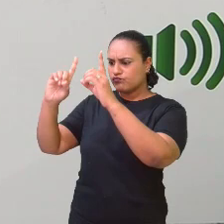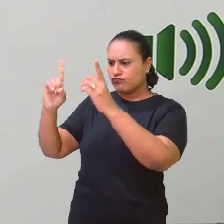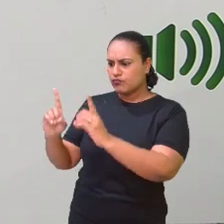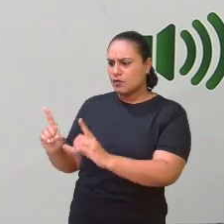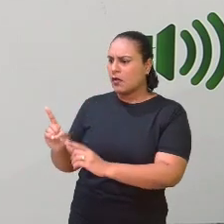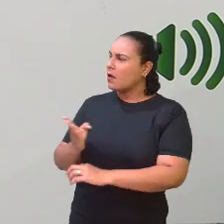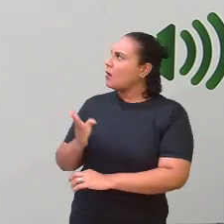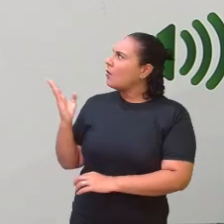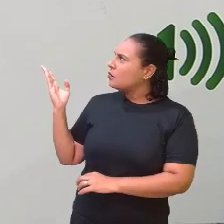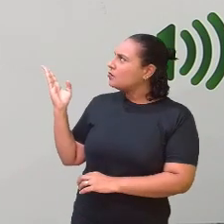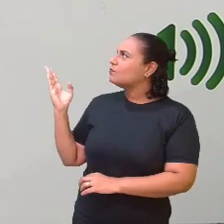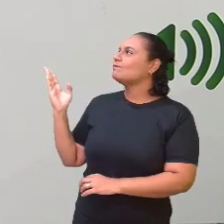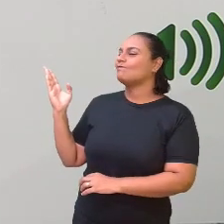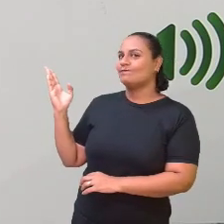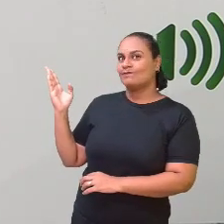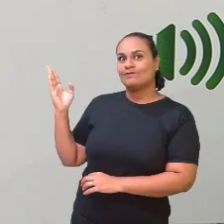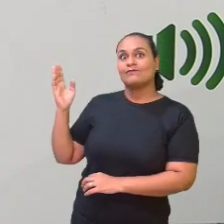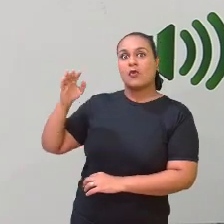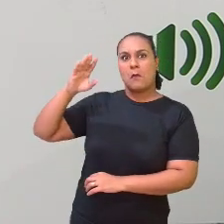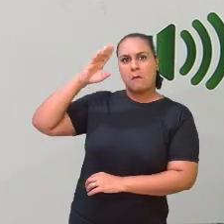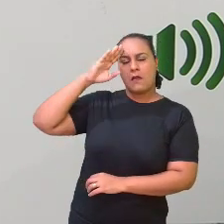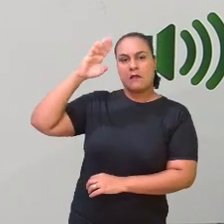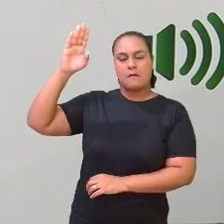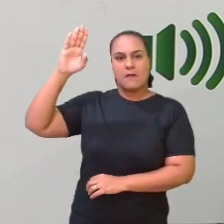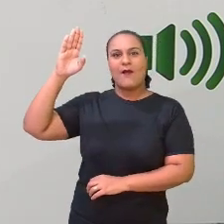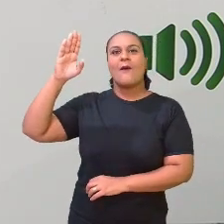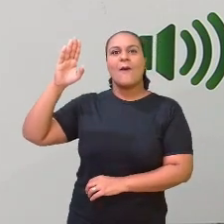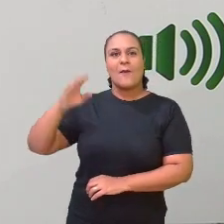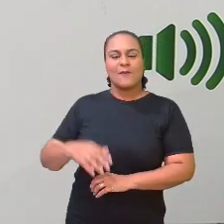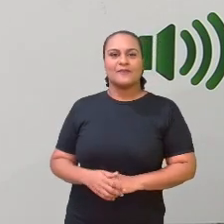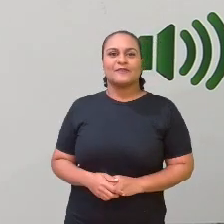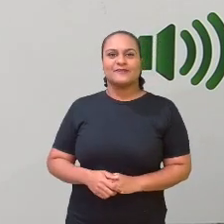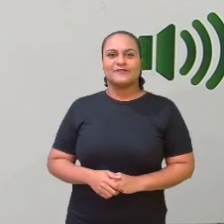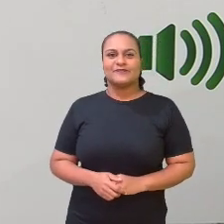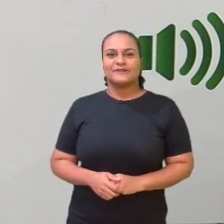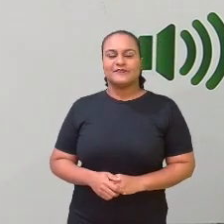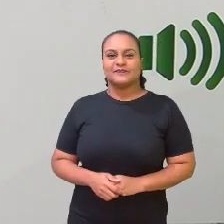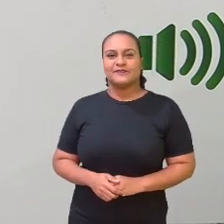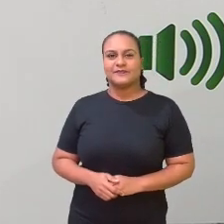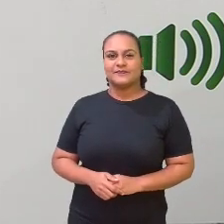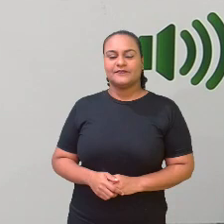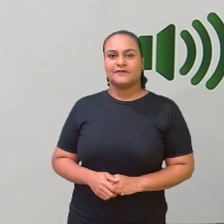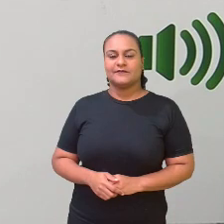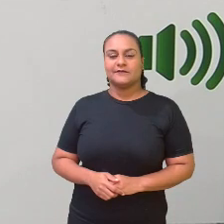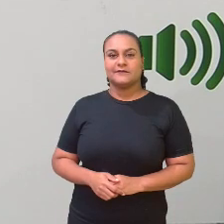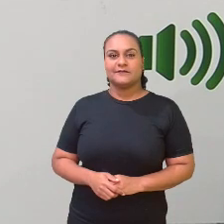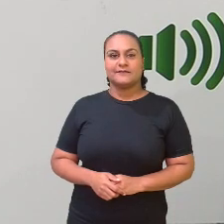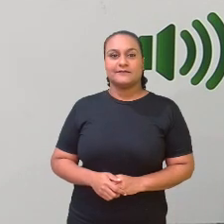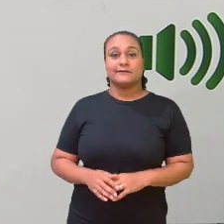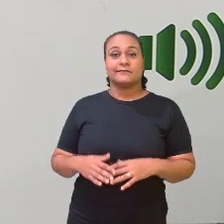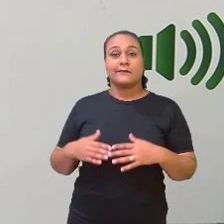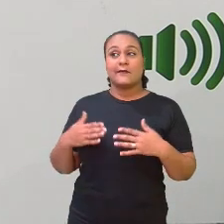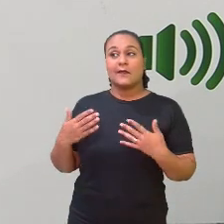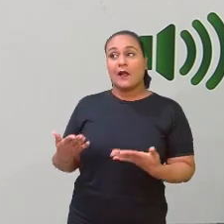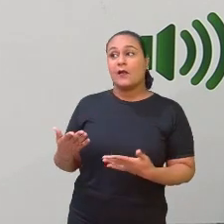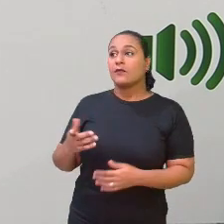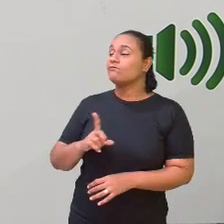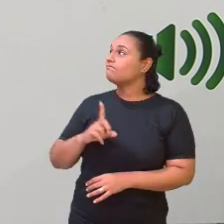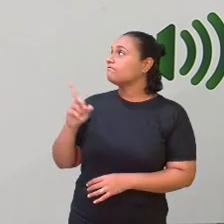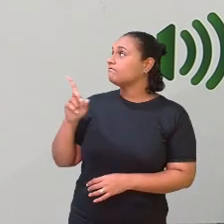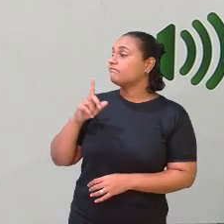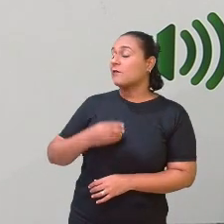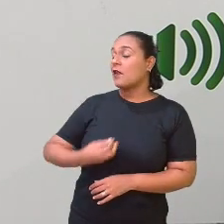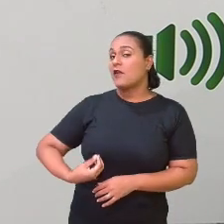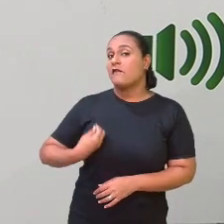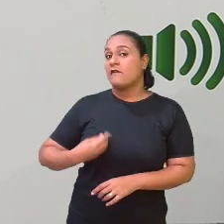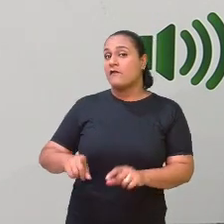como um deus supremo para os egípcios naquele período. E aí, os egípcios, eles também viveram